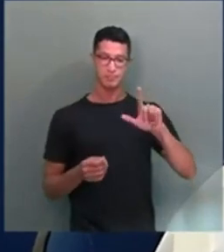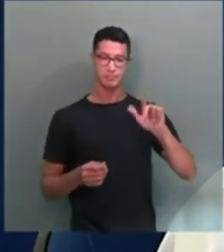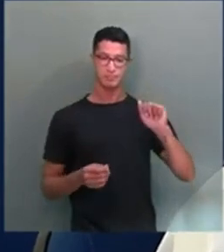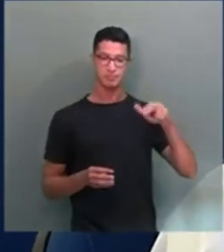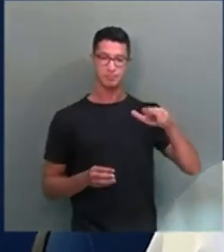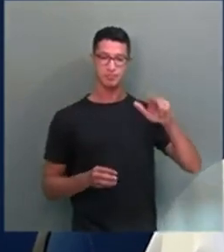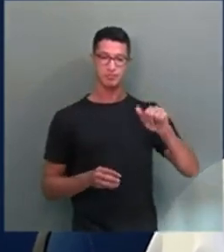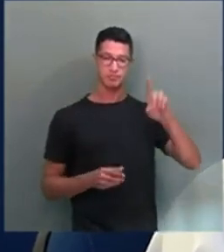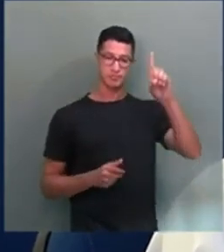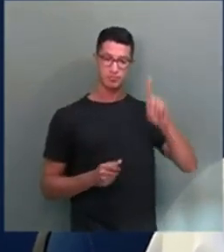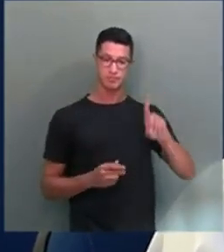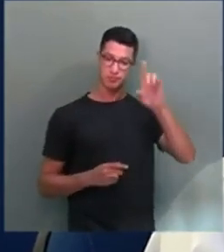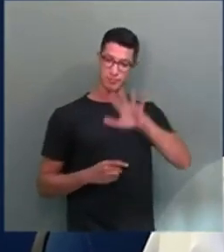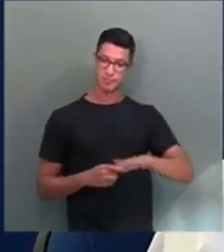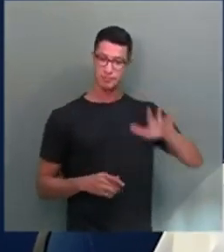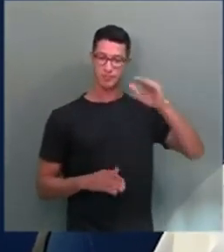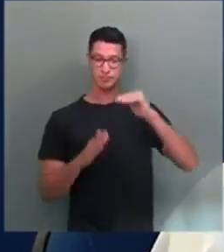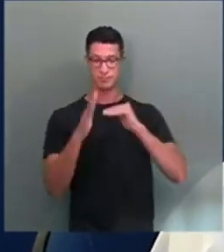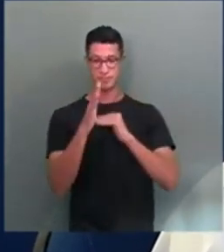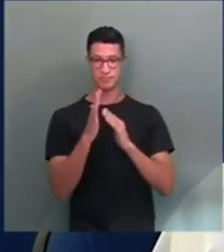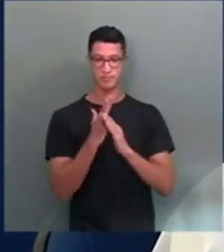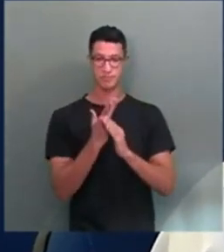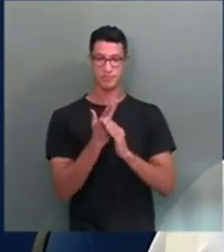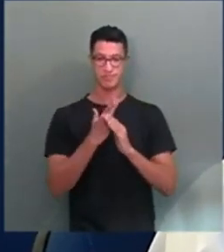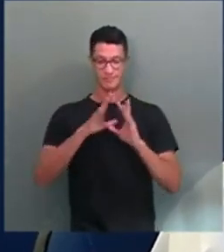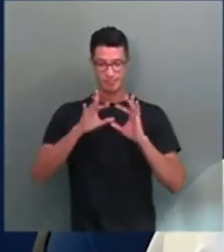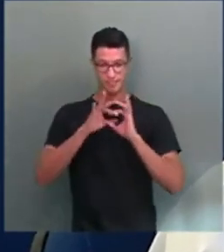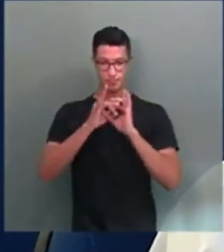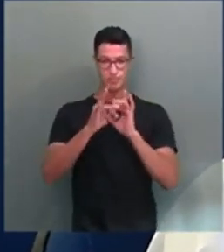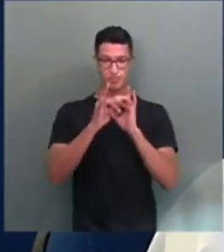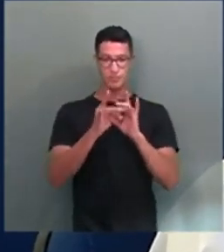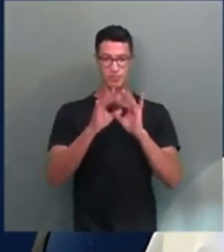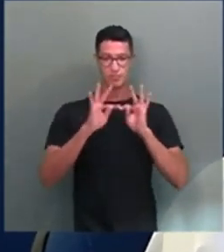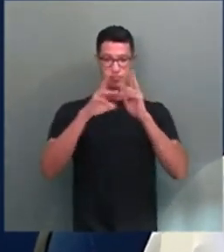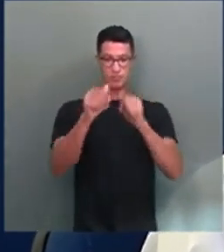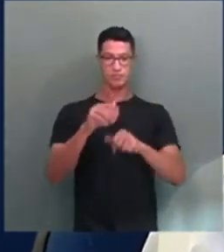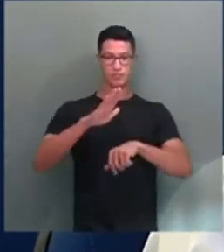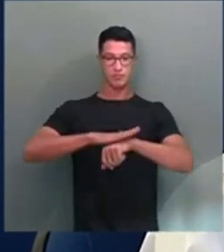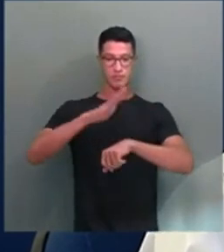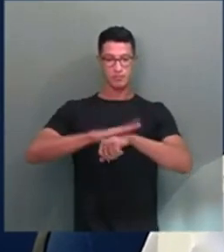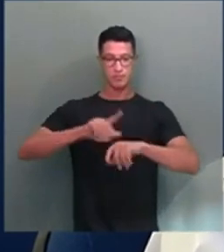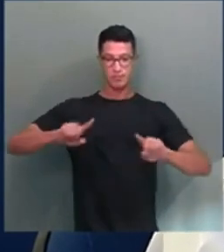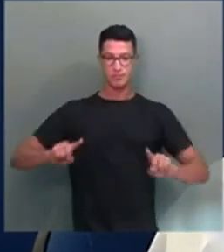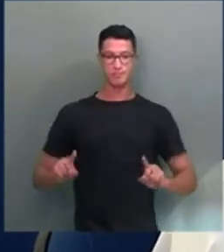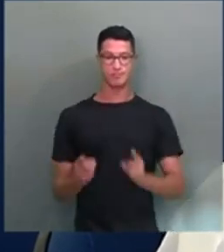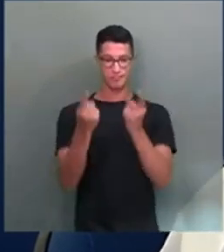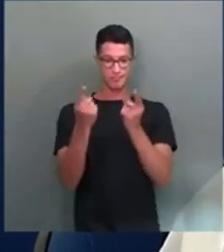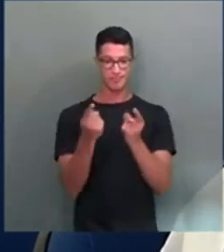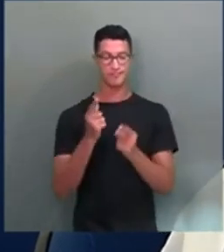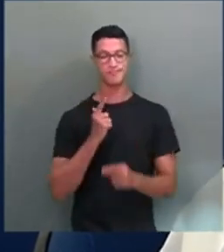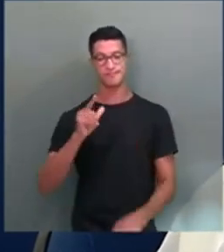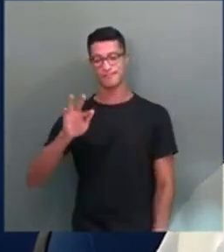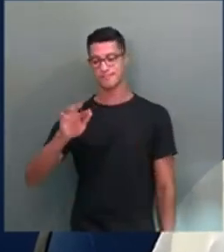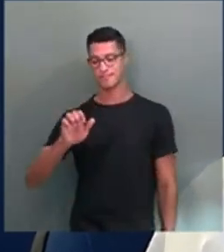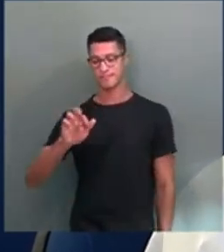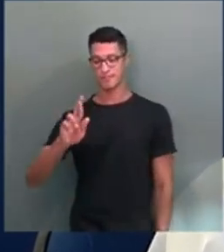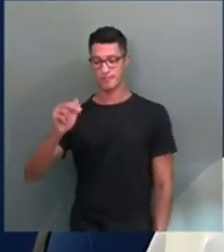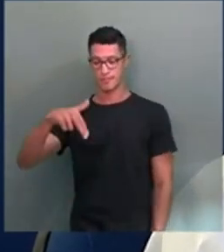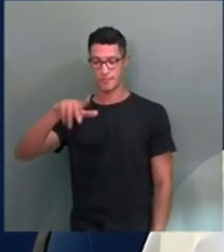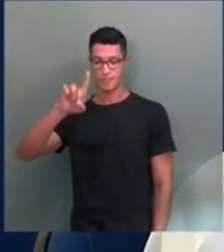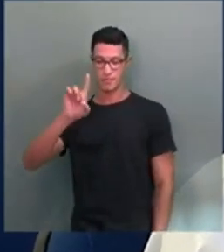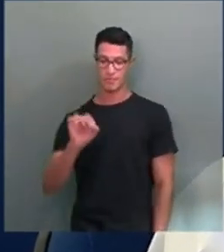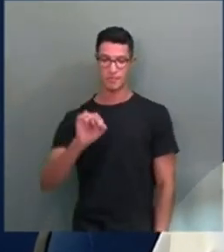Trombica, diretora-geral do Senado, aliada em todas as ações e desafios. Fernando César